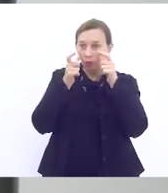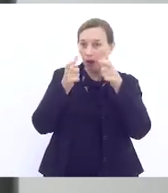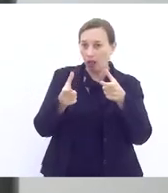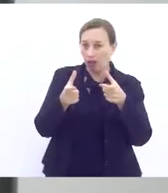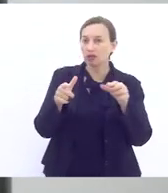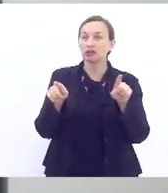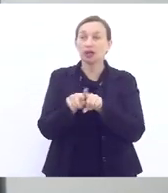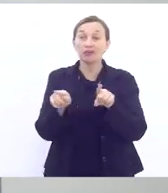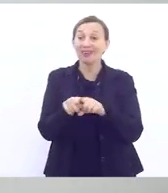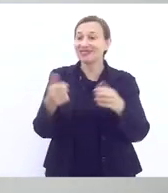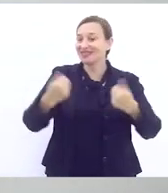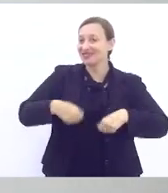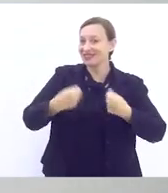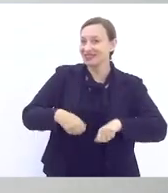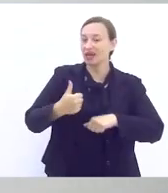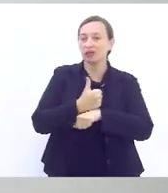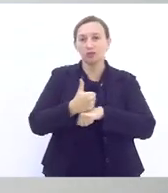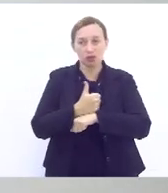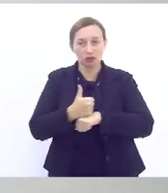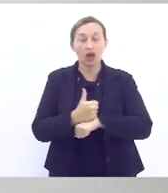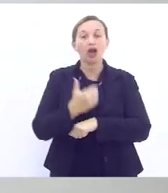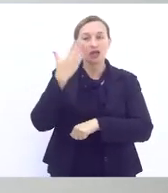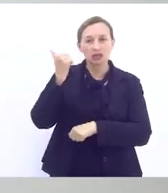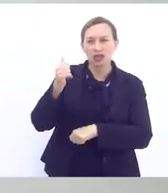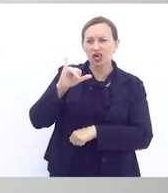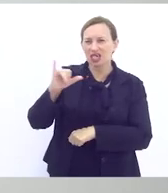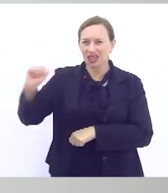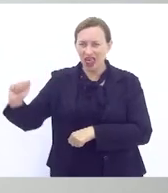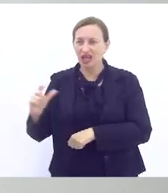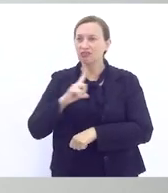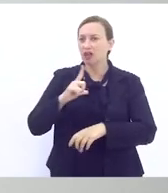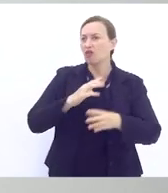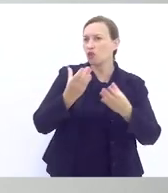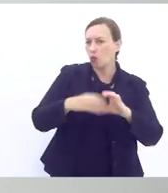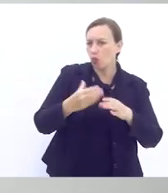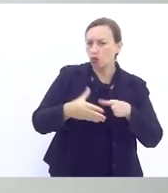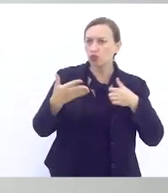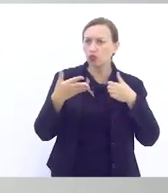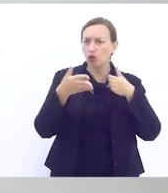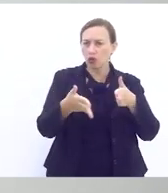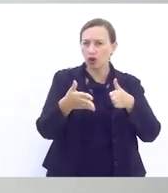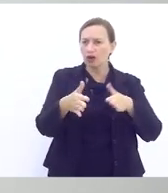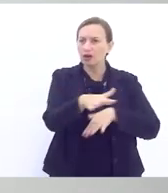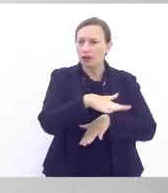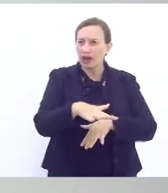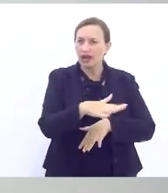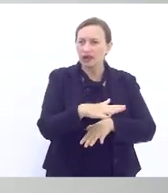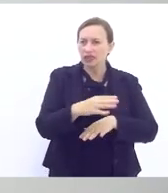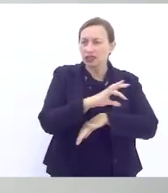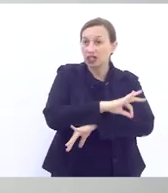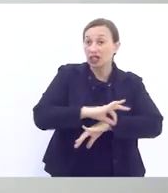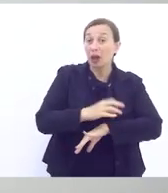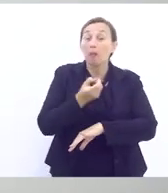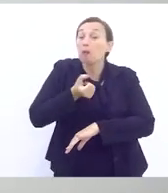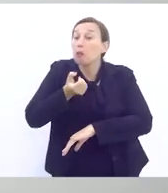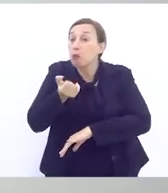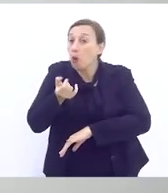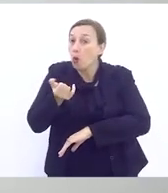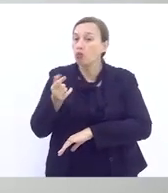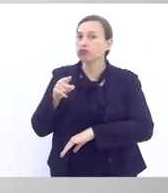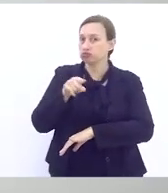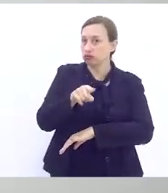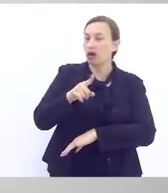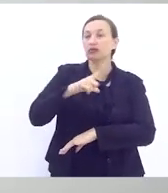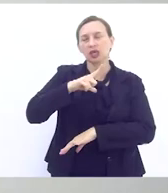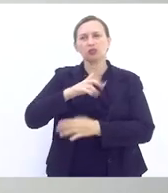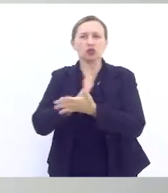também né essa carência de profissionais eu sei que o neto teve concurso específico né no caso pra carreira de arquiteto mas são muito poucos lá temos